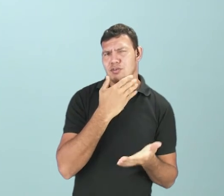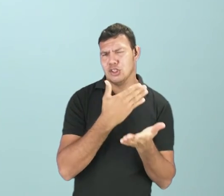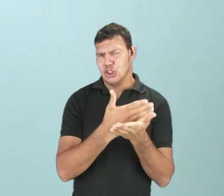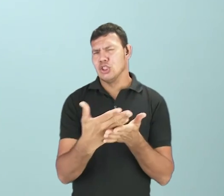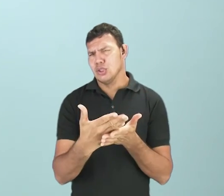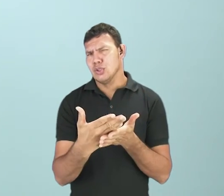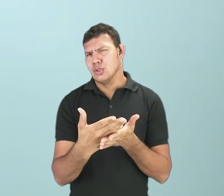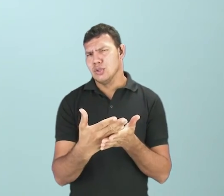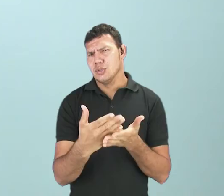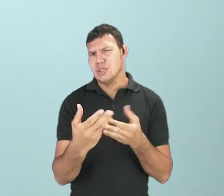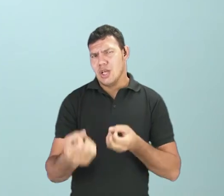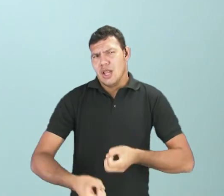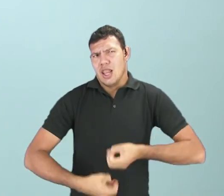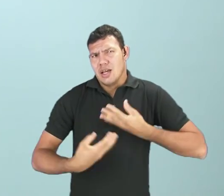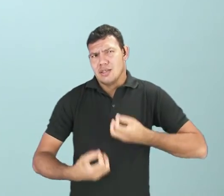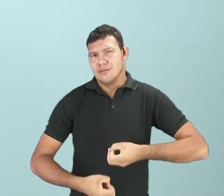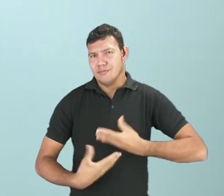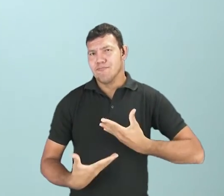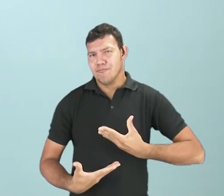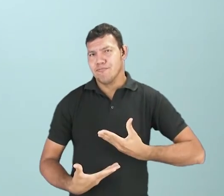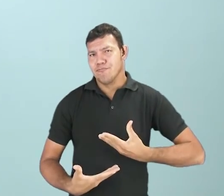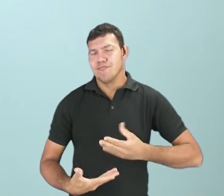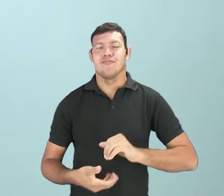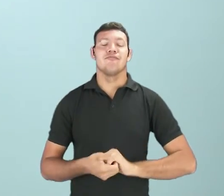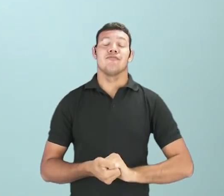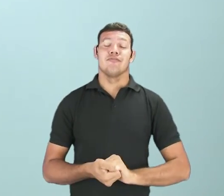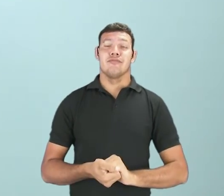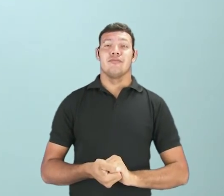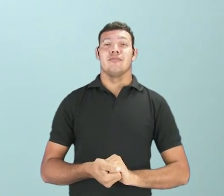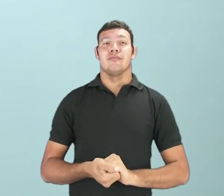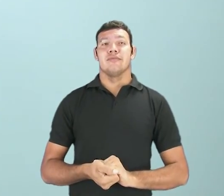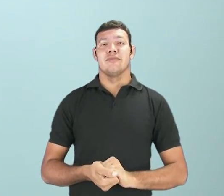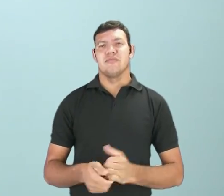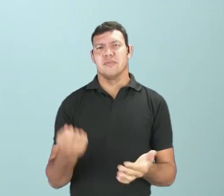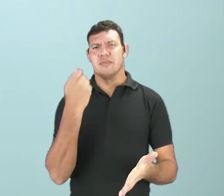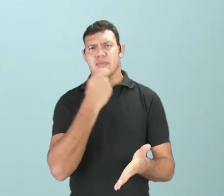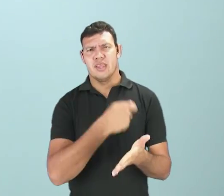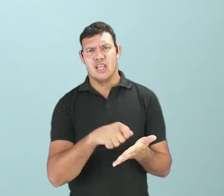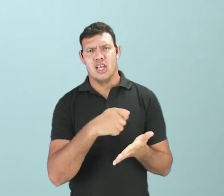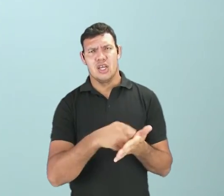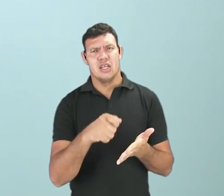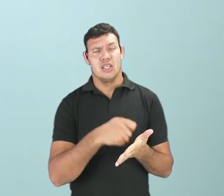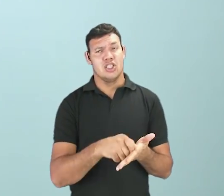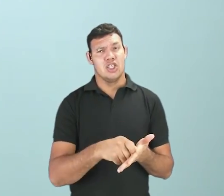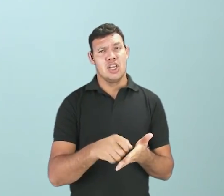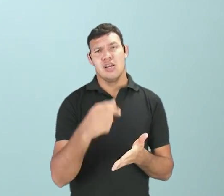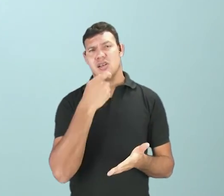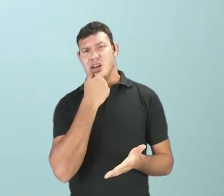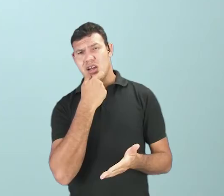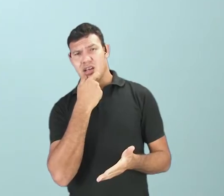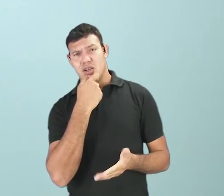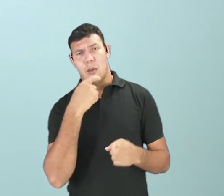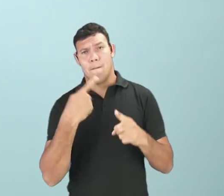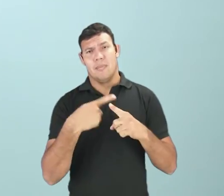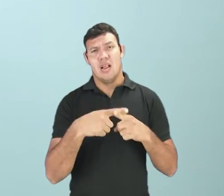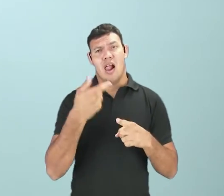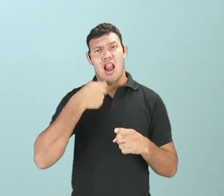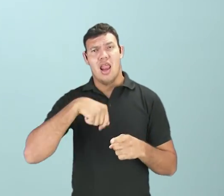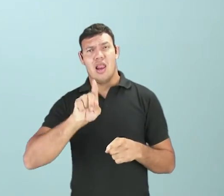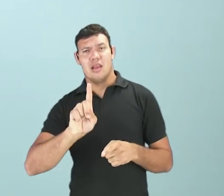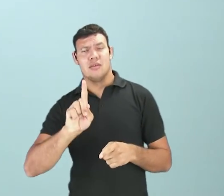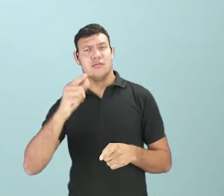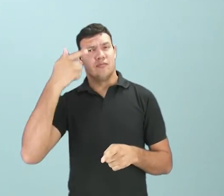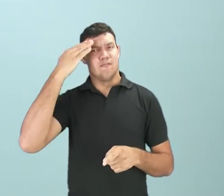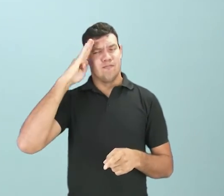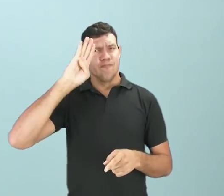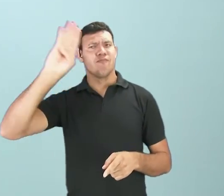começo, don't write in English, they said. English is not your mother tongue. Não escreva em inglês, não é sua língua principal. Mas mesmo assim ela escreve em inglês